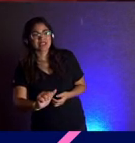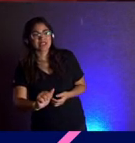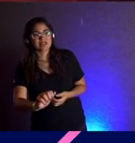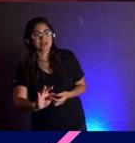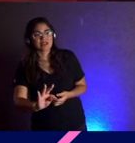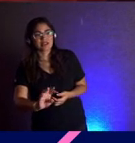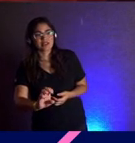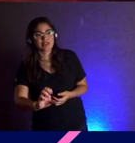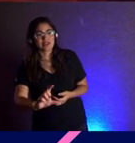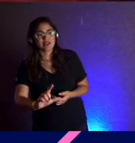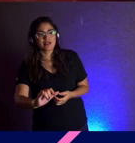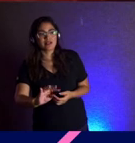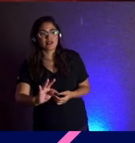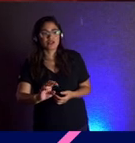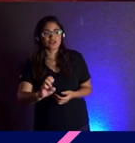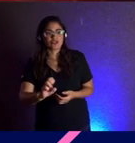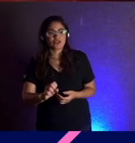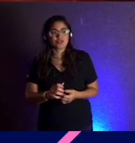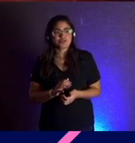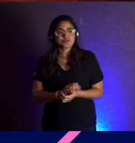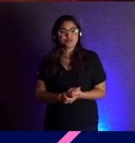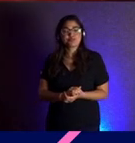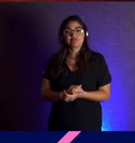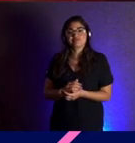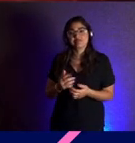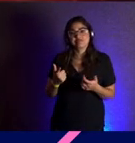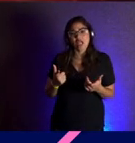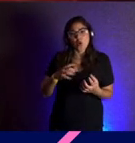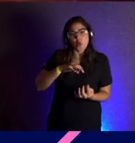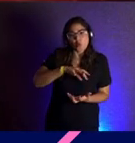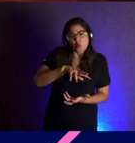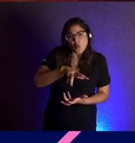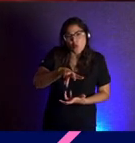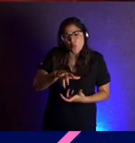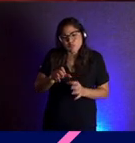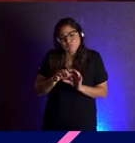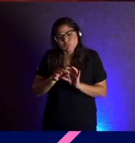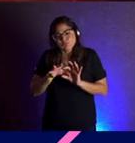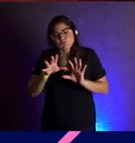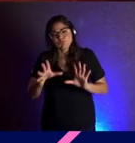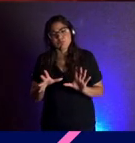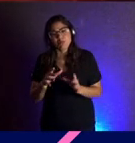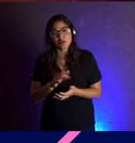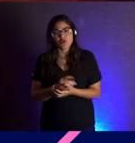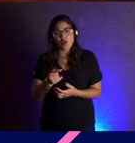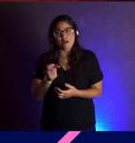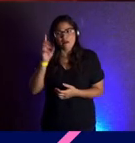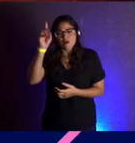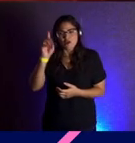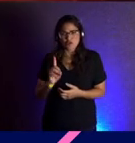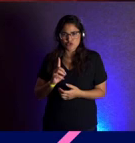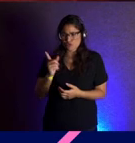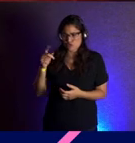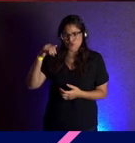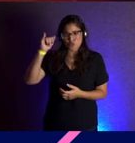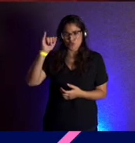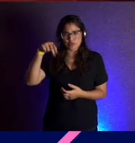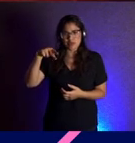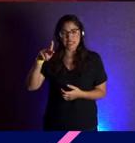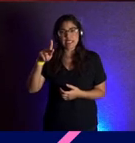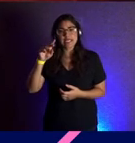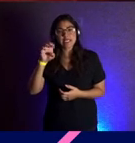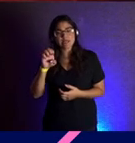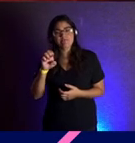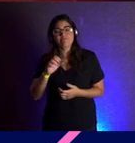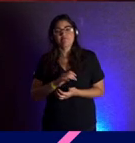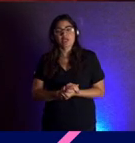Então, a primeira instituição no mundo que disponibilizou, inclusive foi um ex-diretor do INPE, Gilberto Câmara, não sei se alguns de